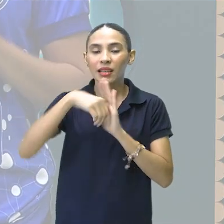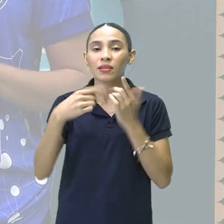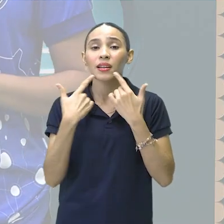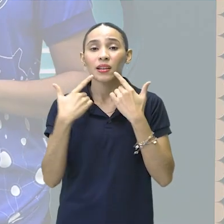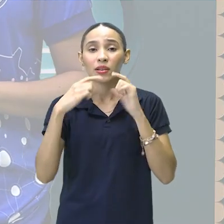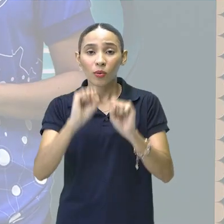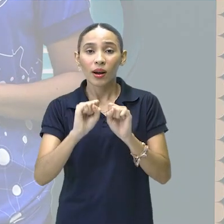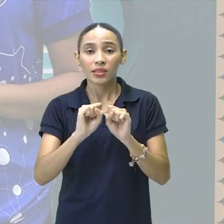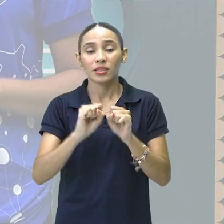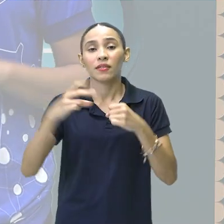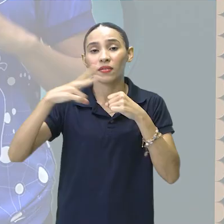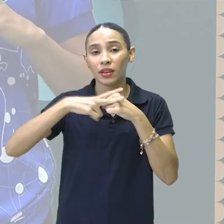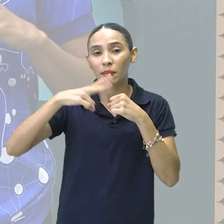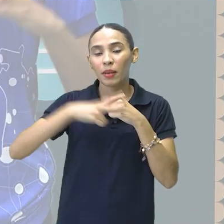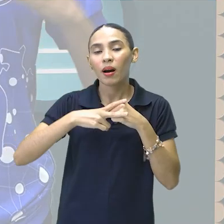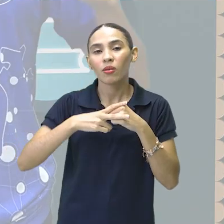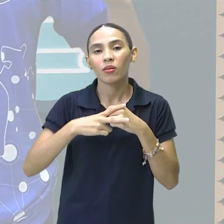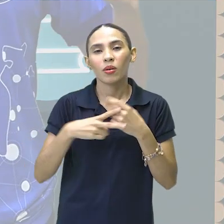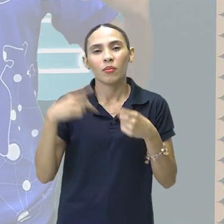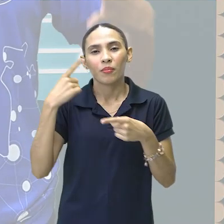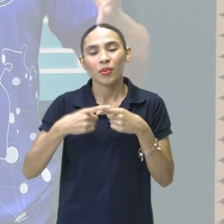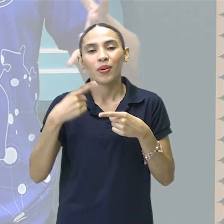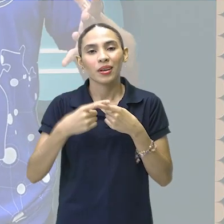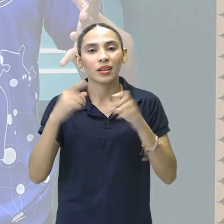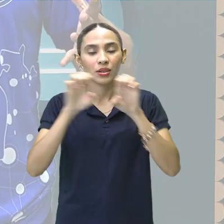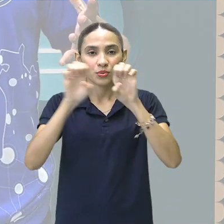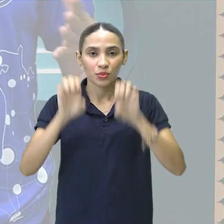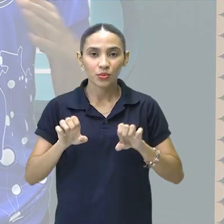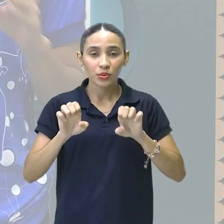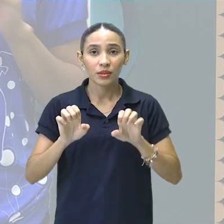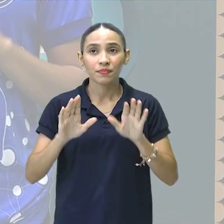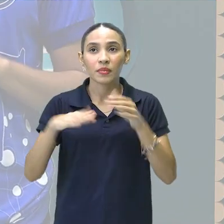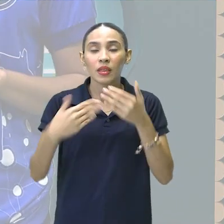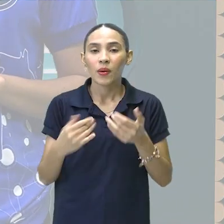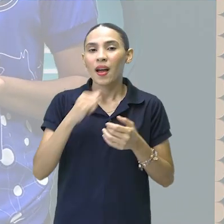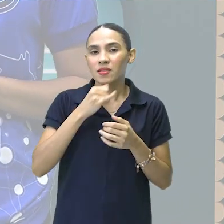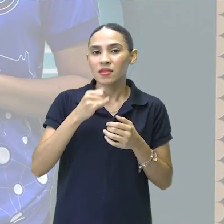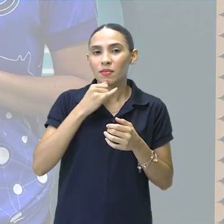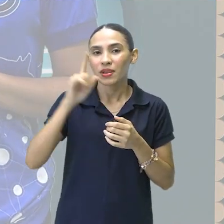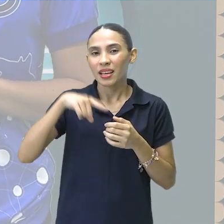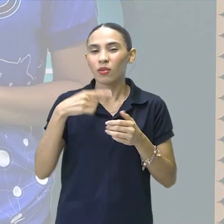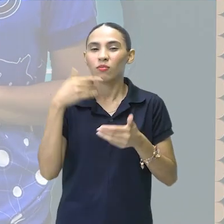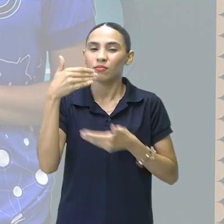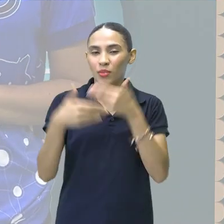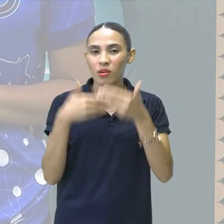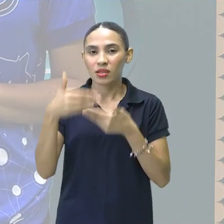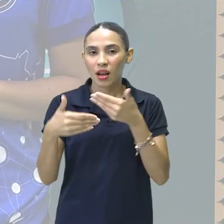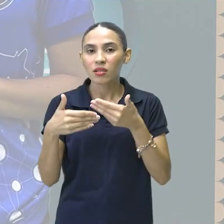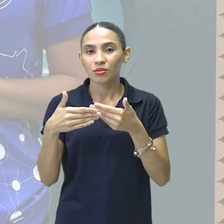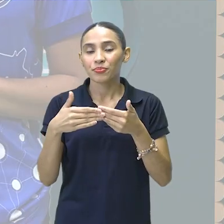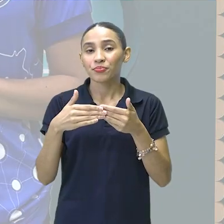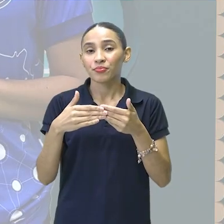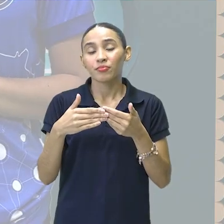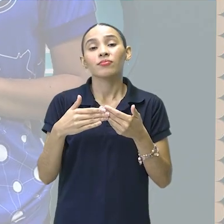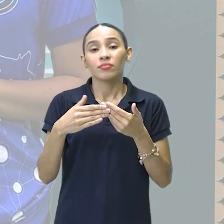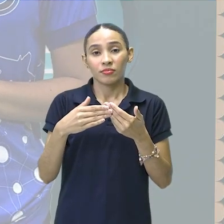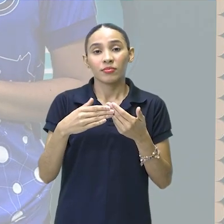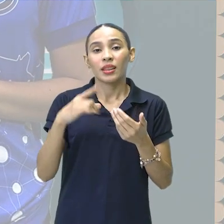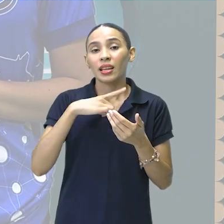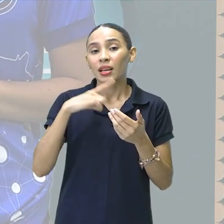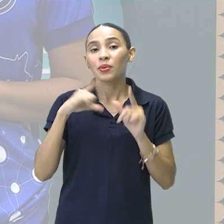linguagem verbal, por conta da sua estrutura. Já que estamos falando de um processo,